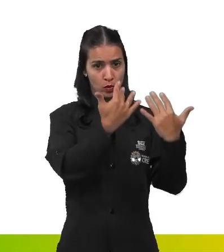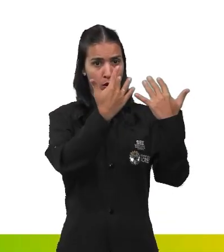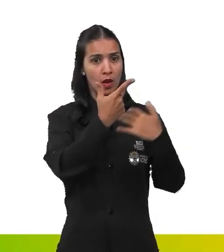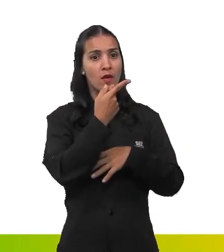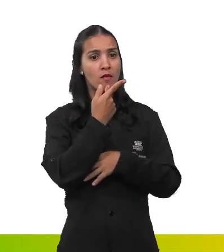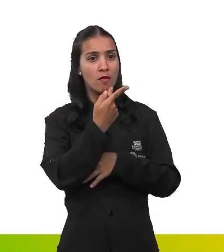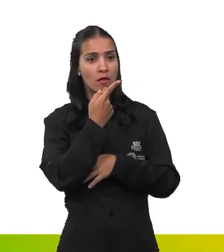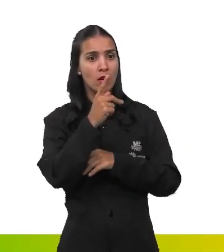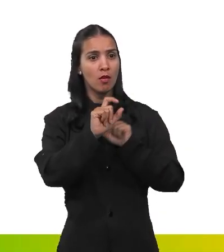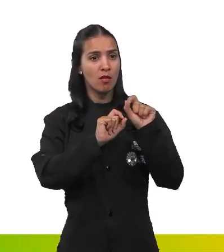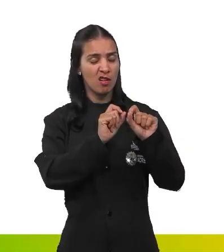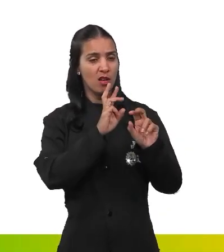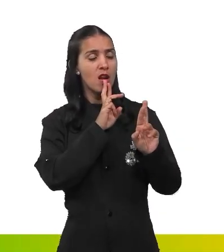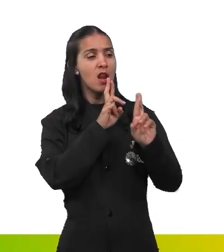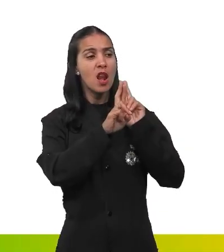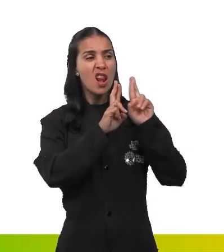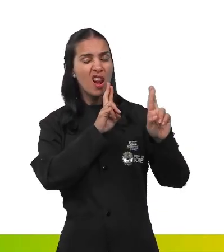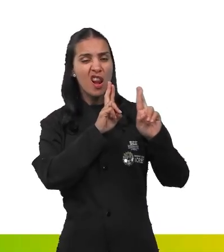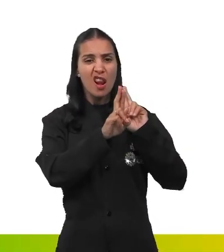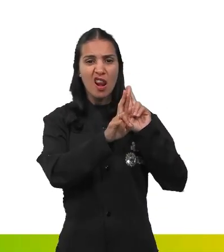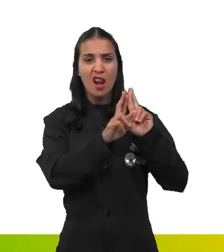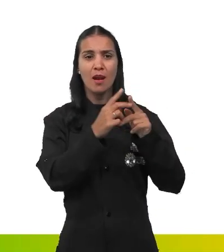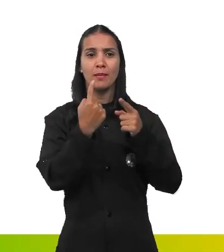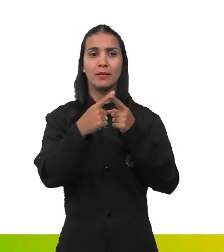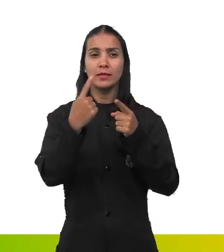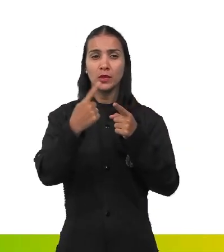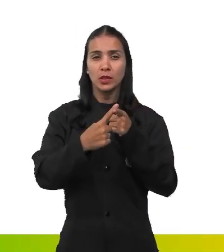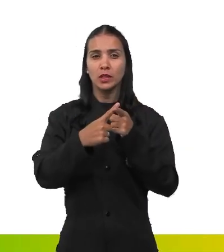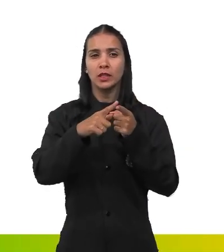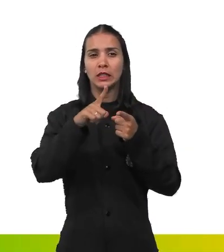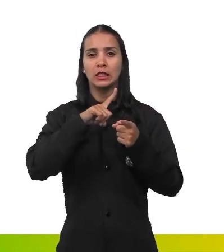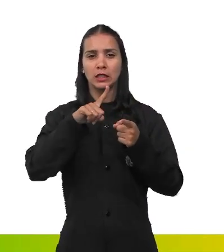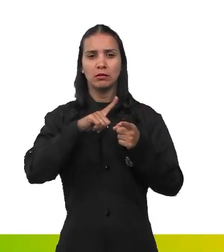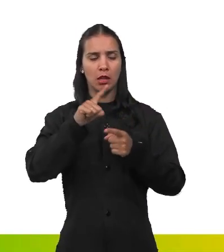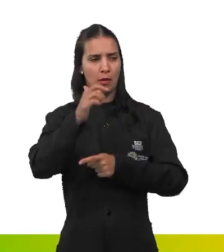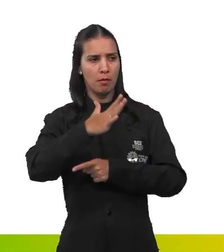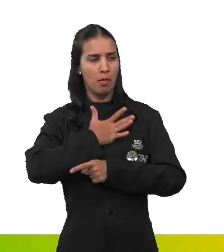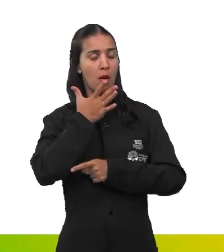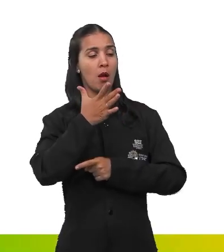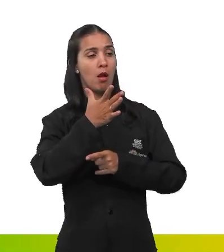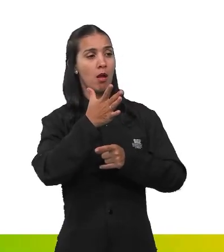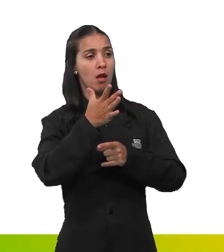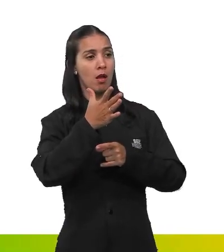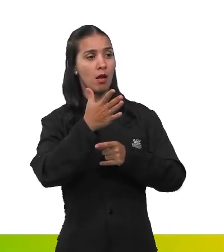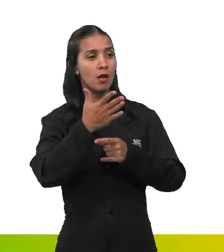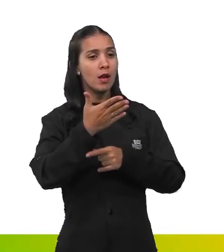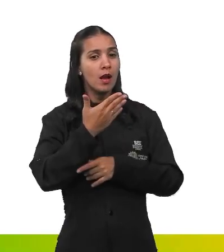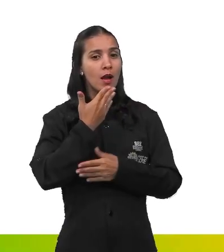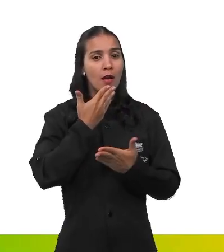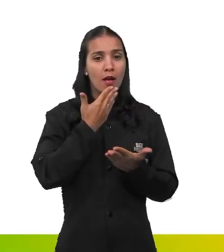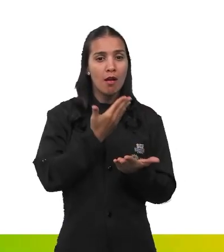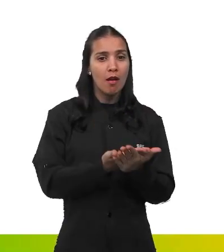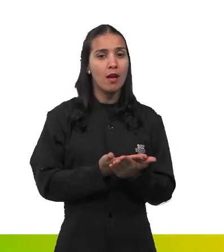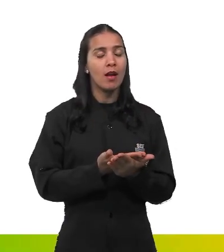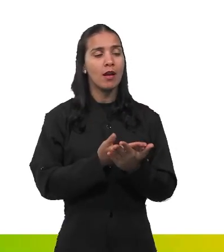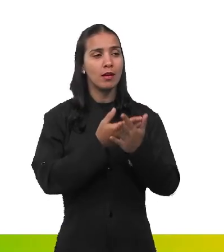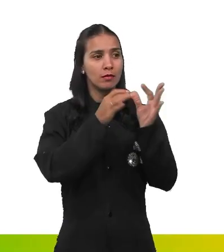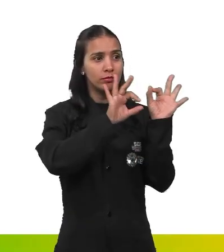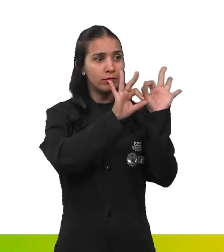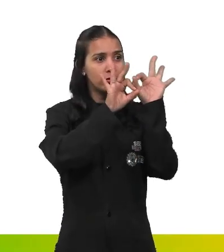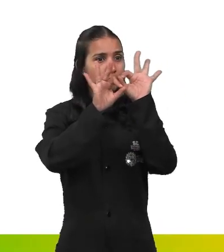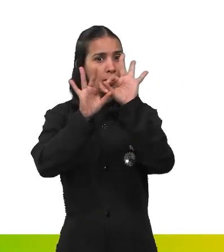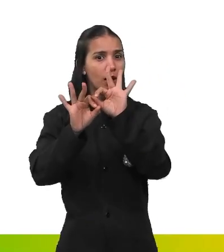ela traz essa questão, né, da coisa impressionante, da coisa diferente. A experiência